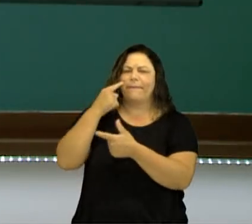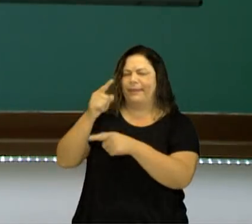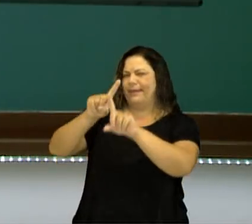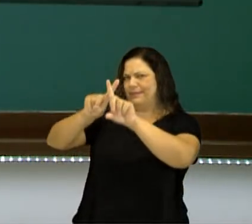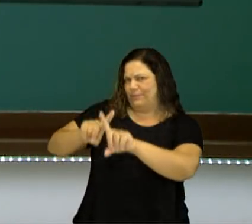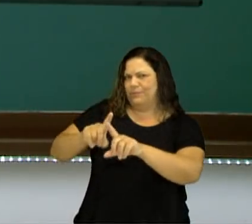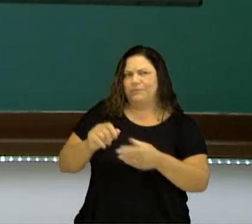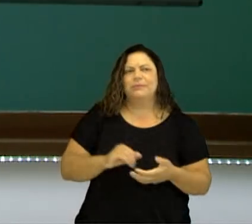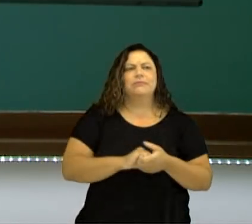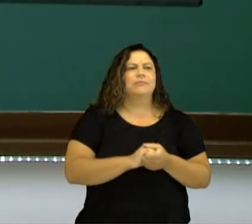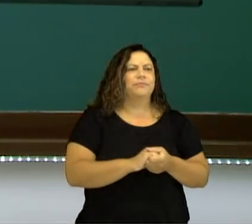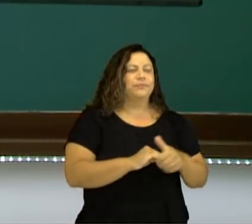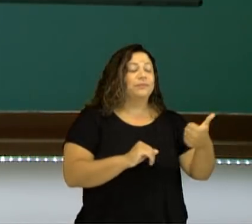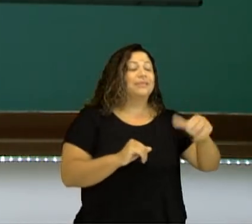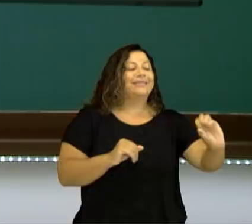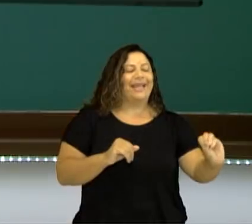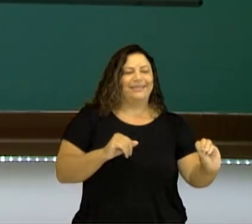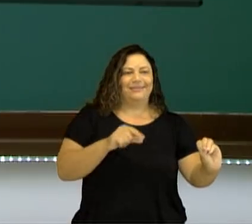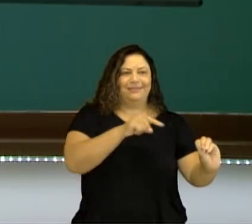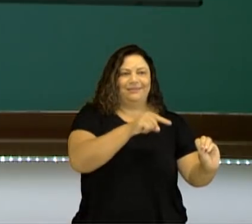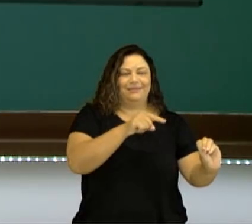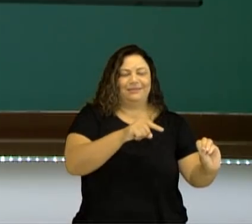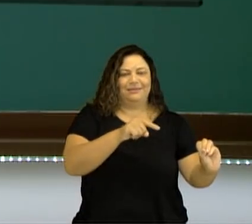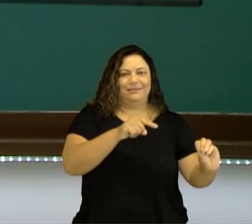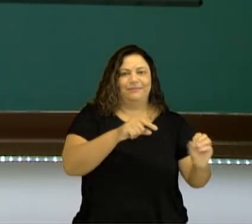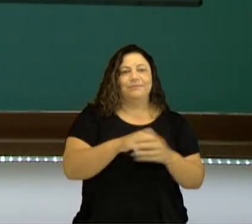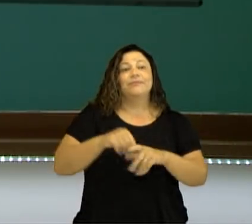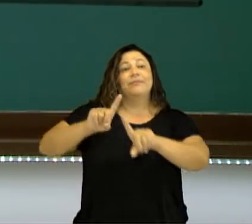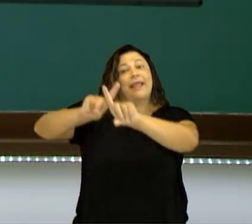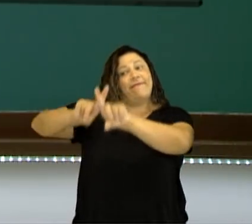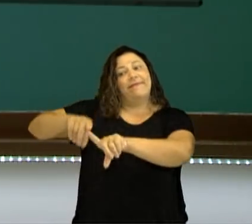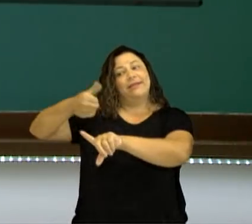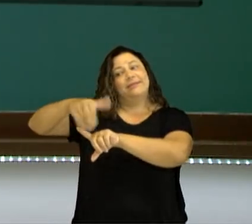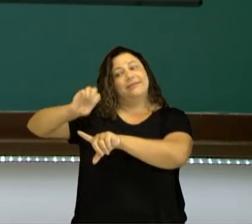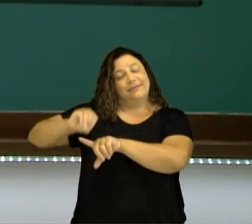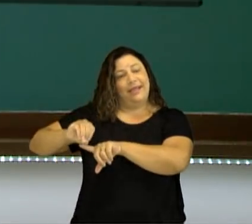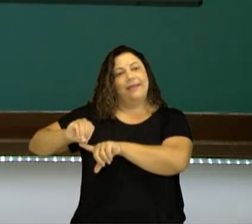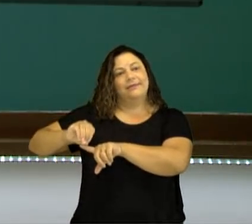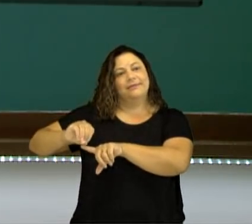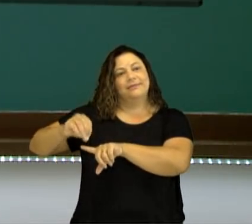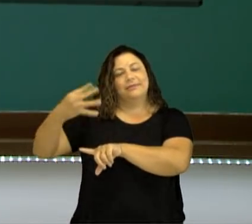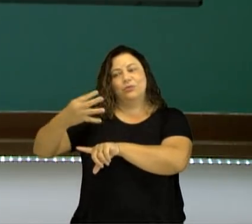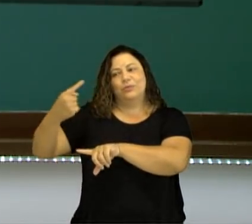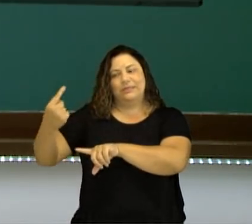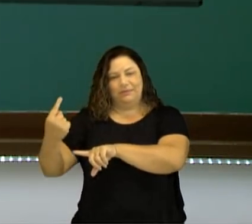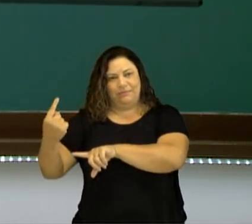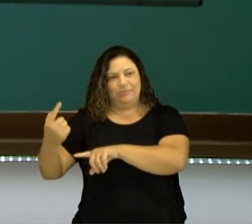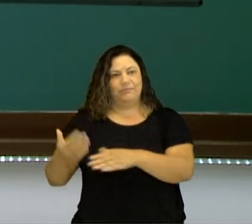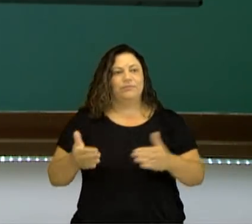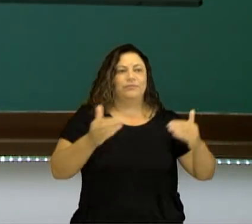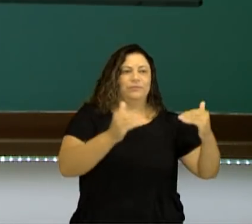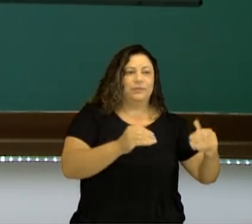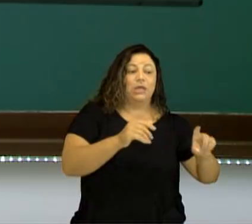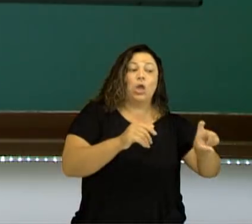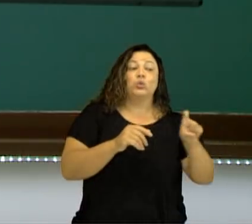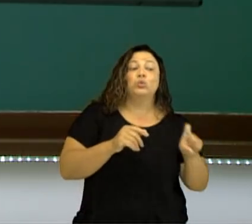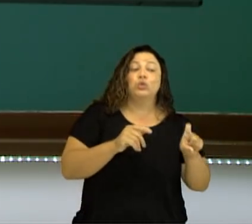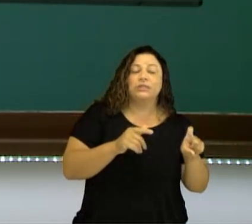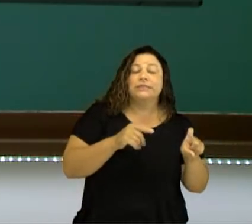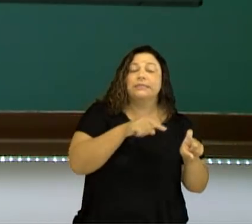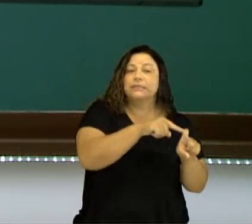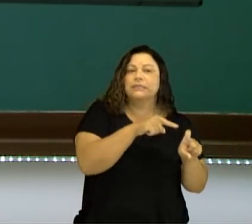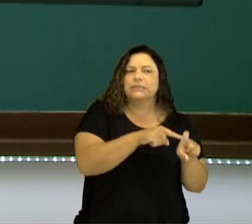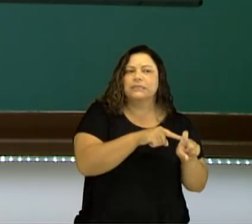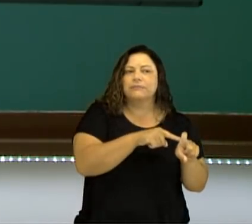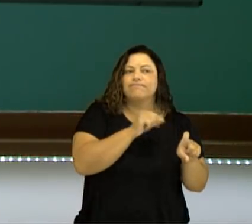multiplicação aí. 10 litros, 4,10 vezes 10, R$ 41,00. X litros,